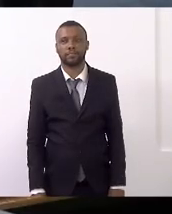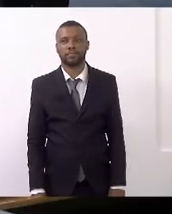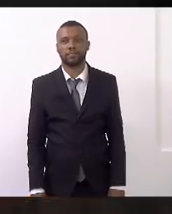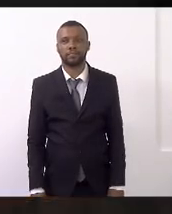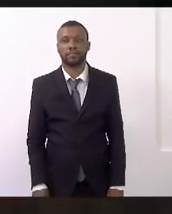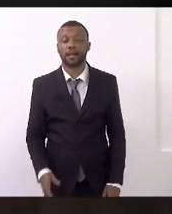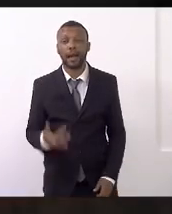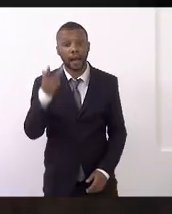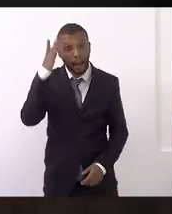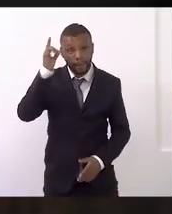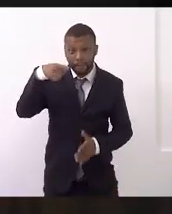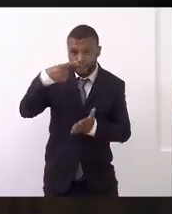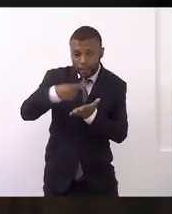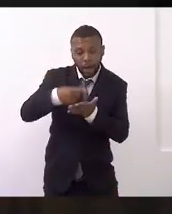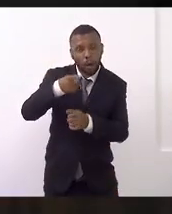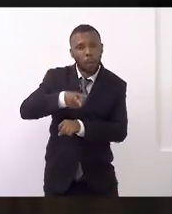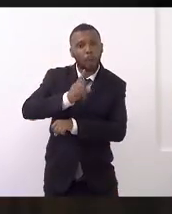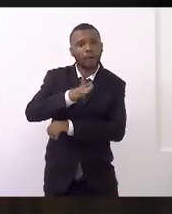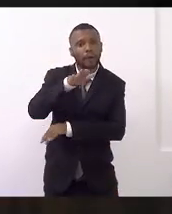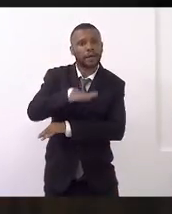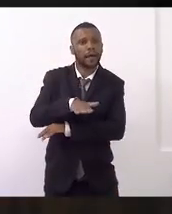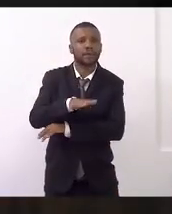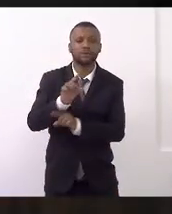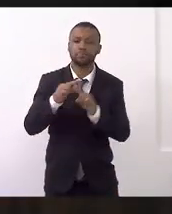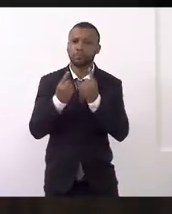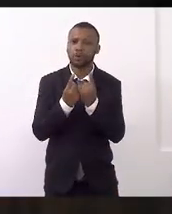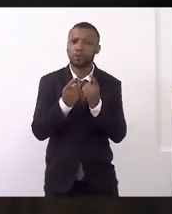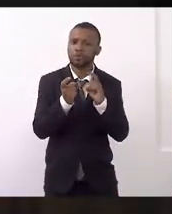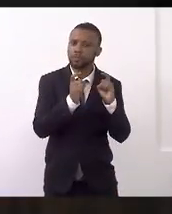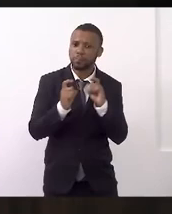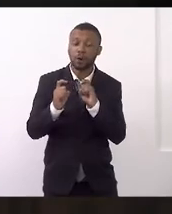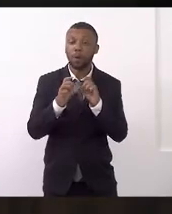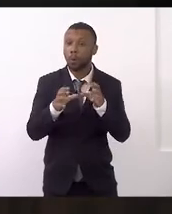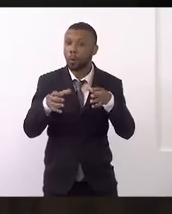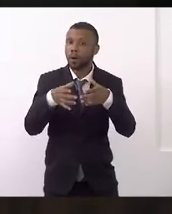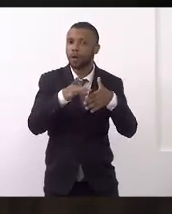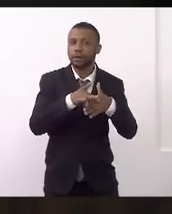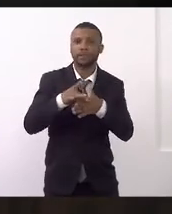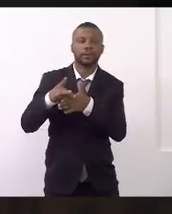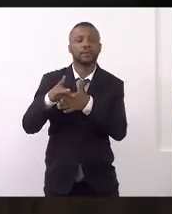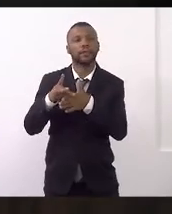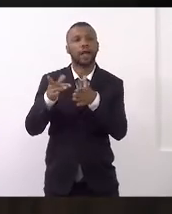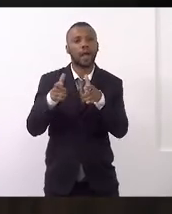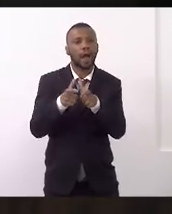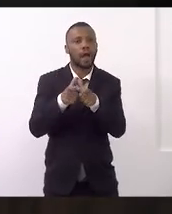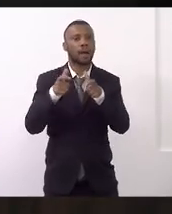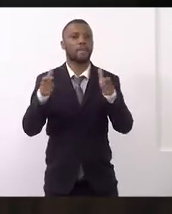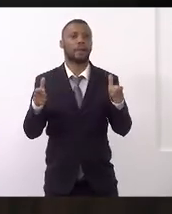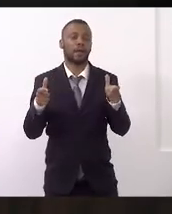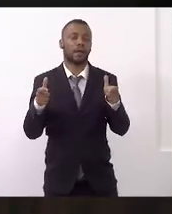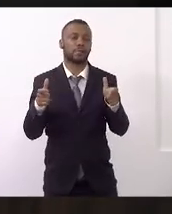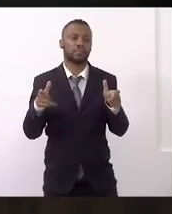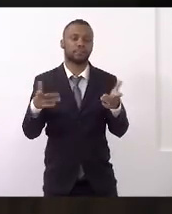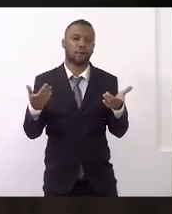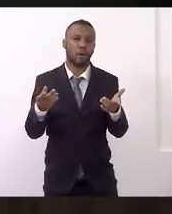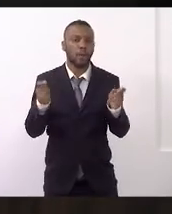Treze horas amanhã, vamos fazer uma reunião. Colégio de Líderes ampliado. Ainda no possivelmente o 18º ou